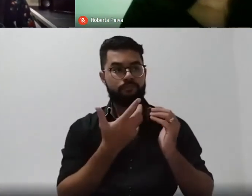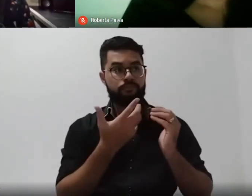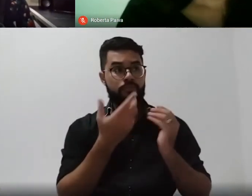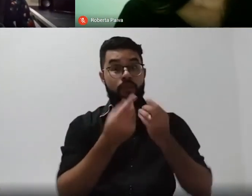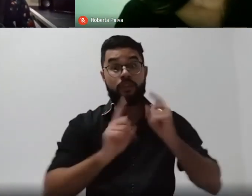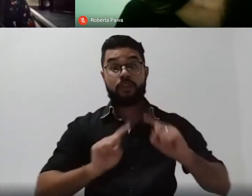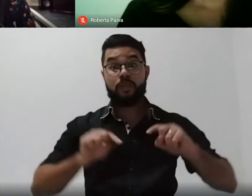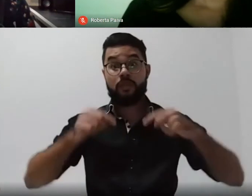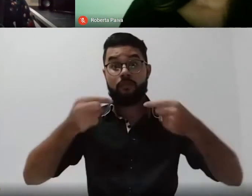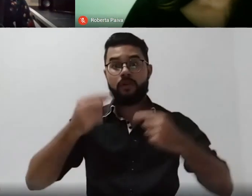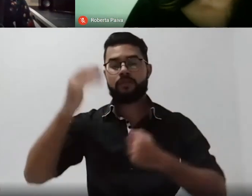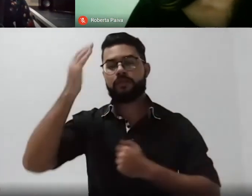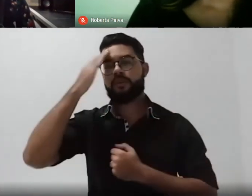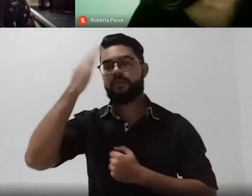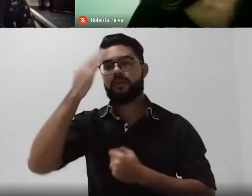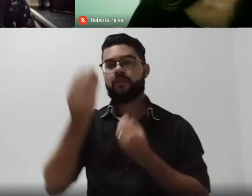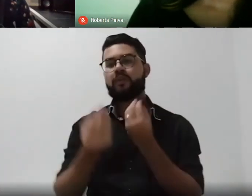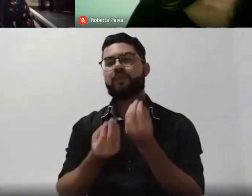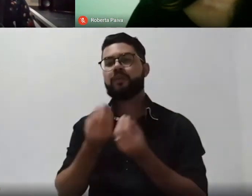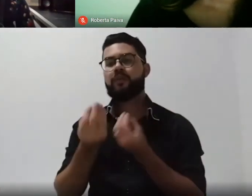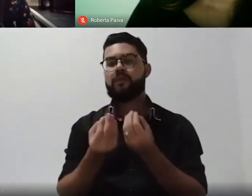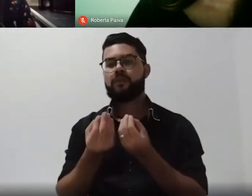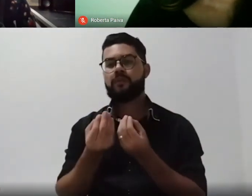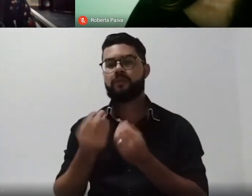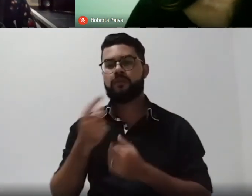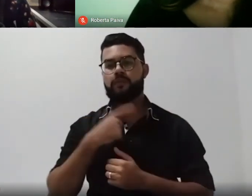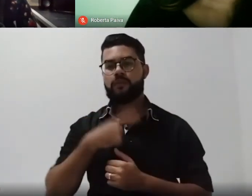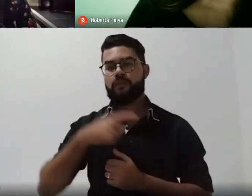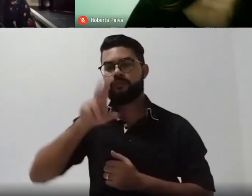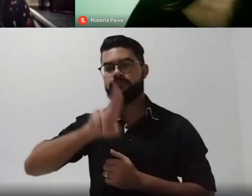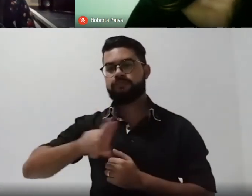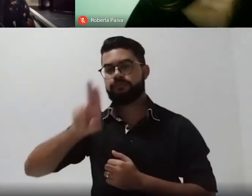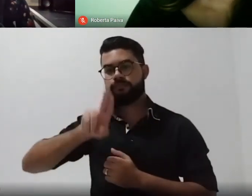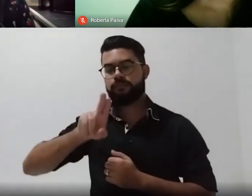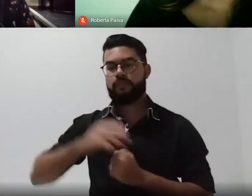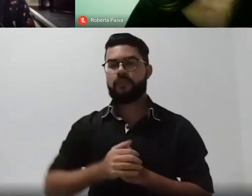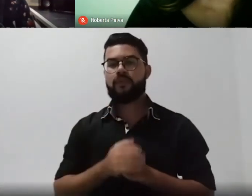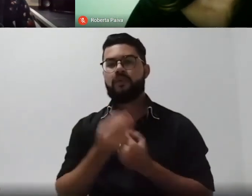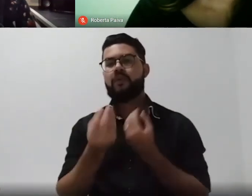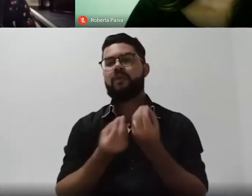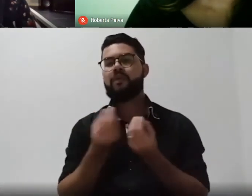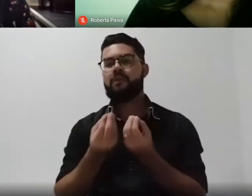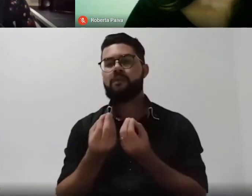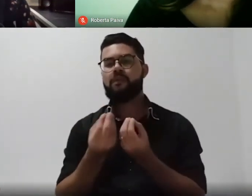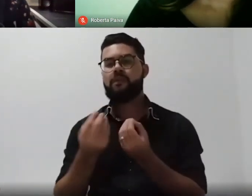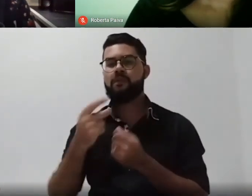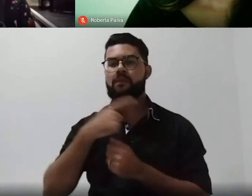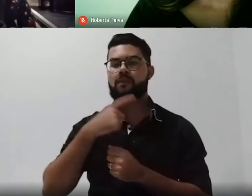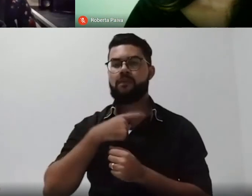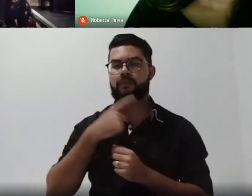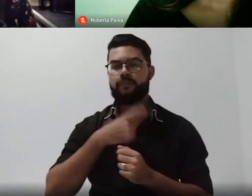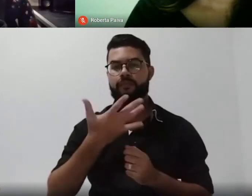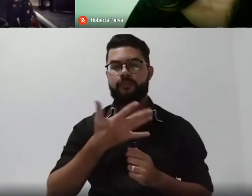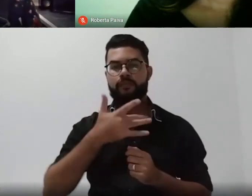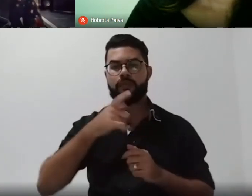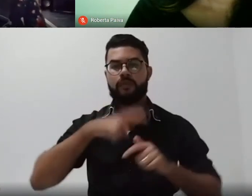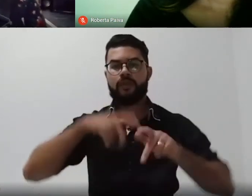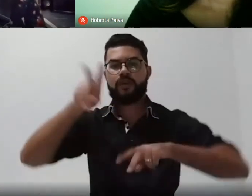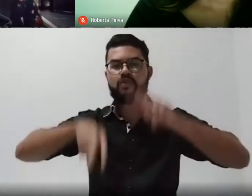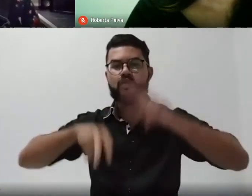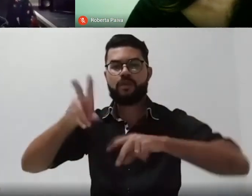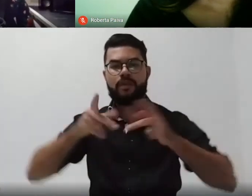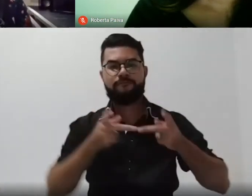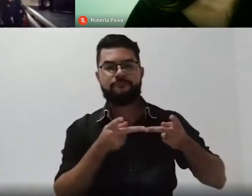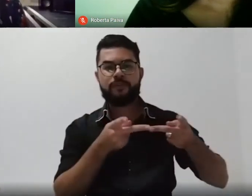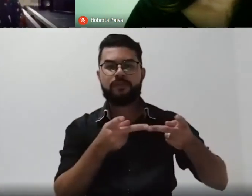às visualizações bidimensionais, que elas realmente não existem, elas estão ali apenas para compor uma leitura de projeto, aquilo que a gente